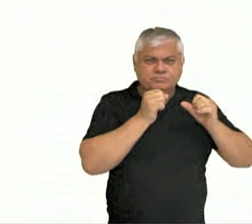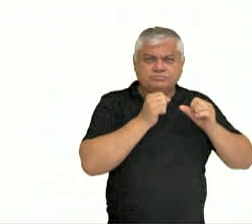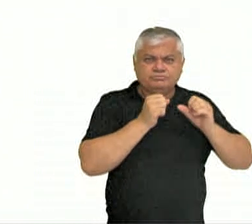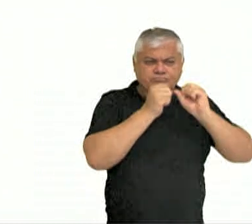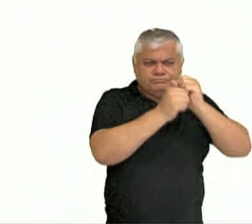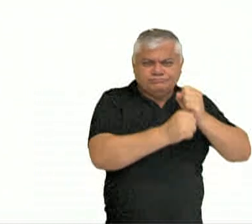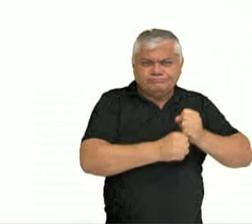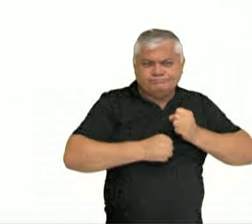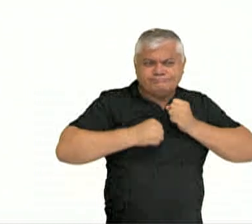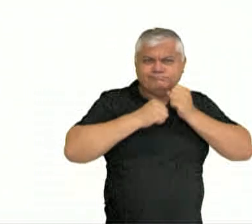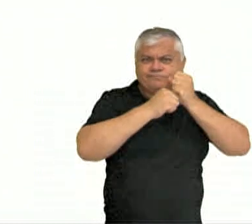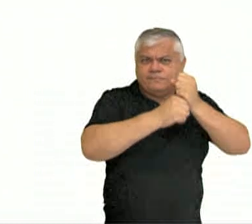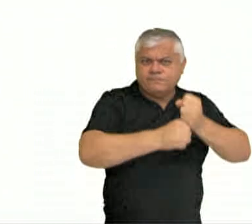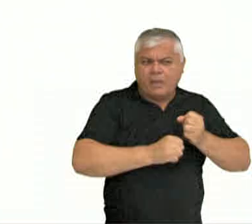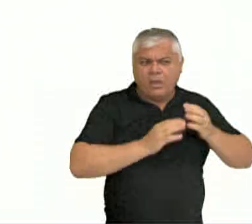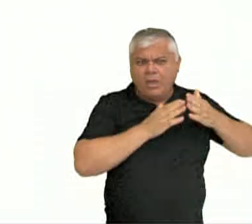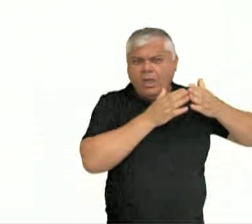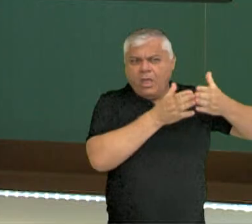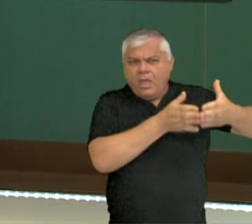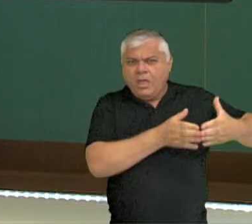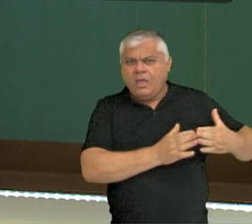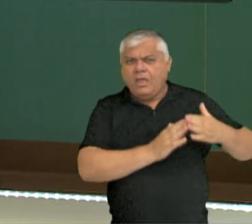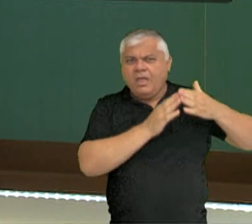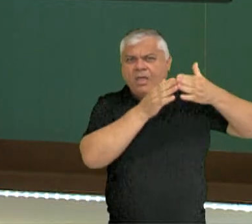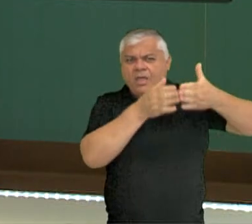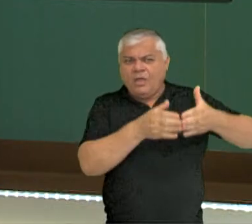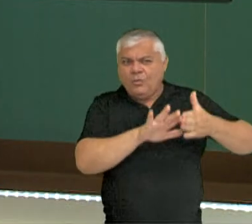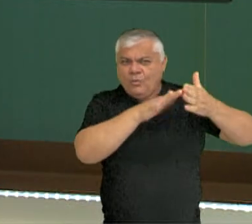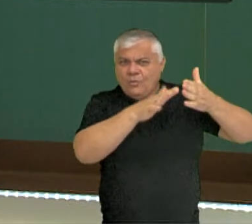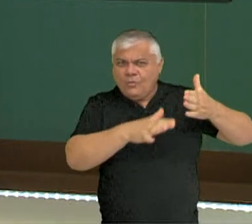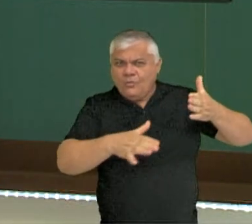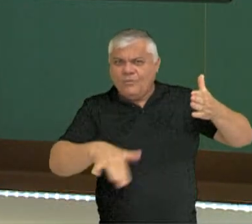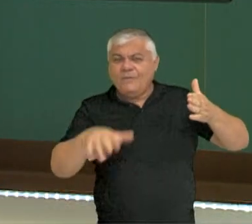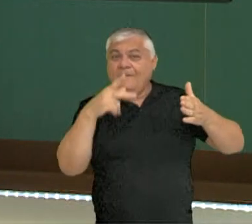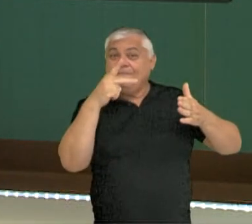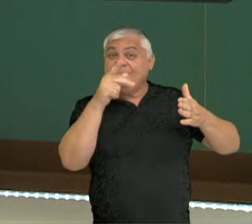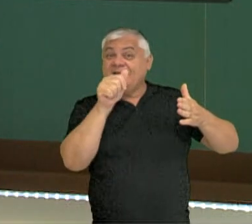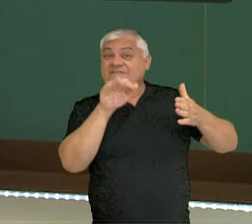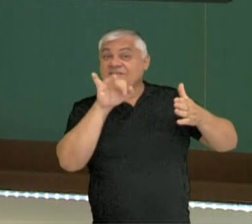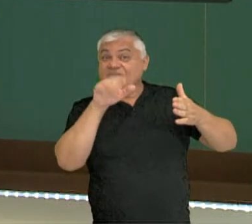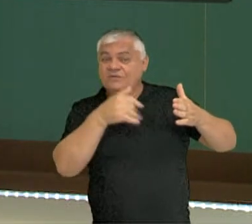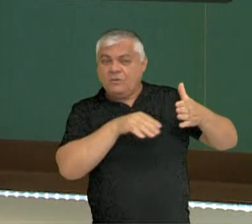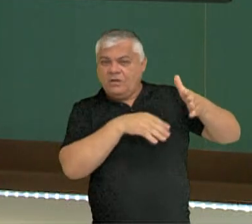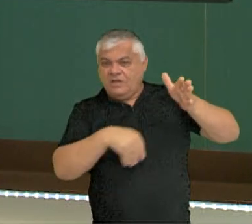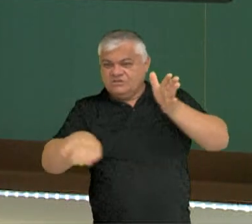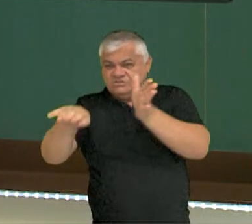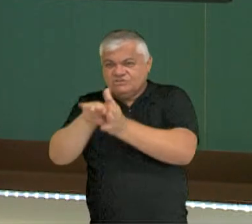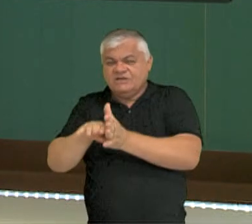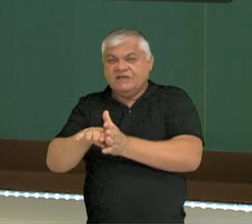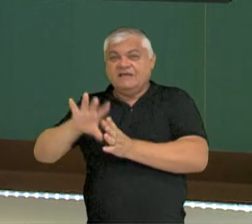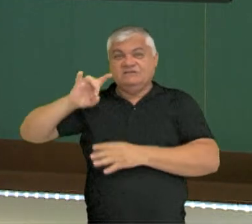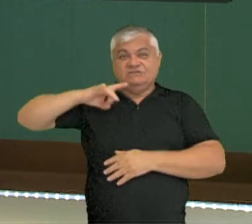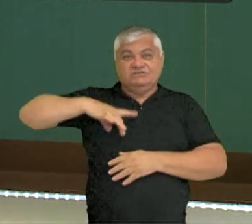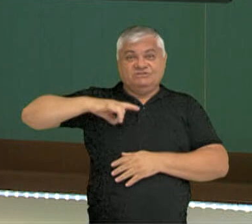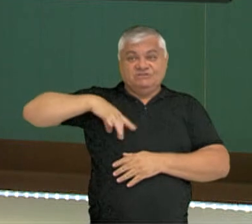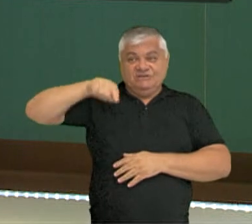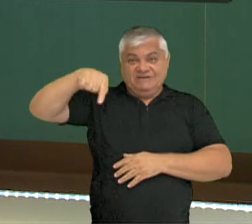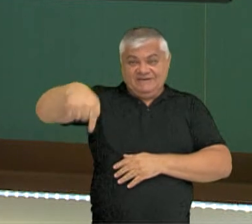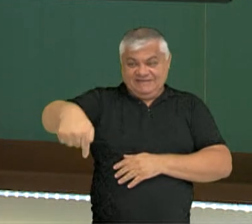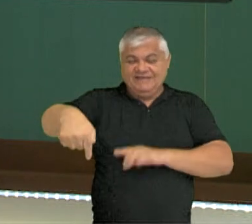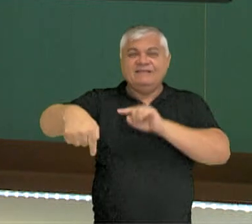o Oceano Pacífico e chegando à costa chilena, só que ela é de 18 mil